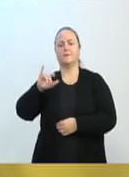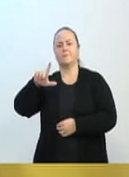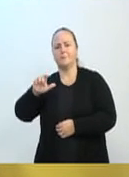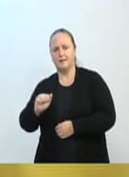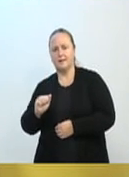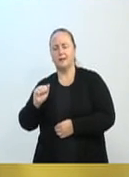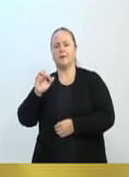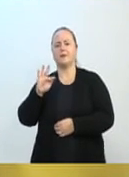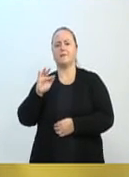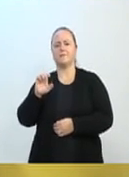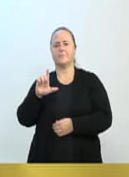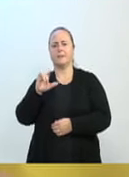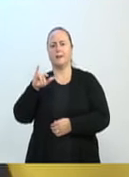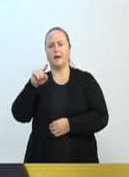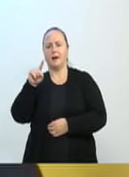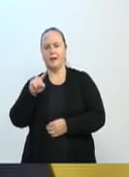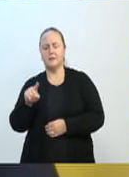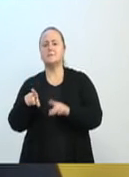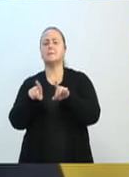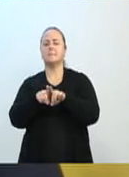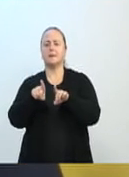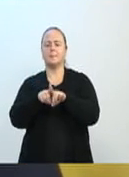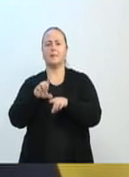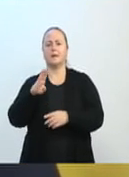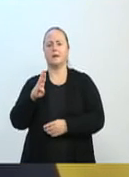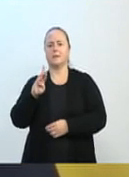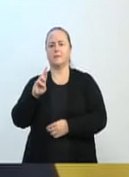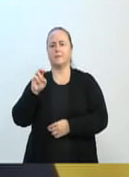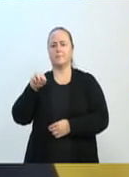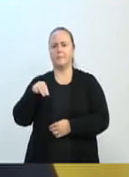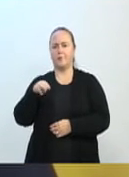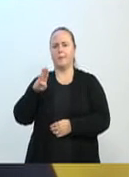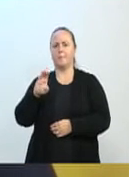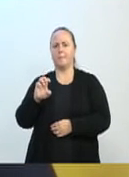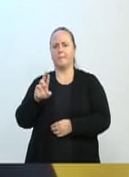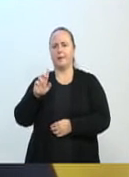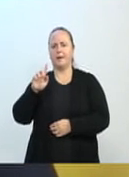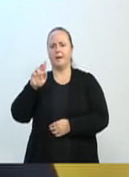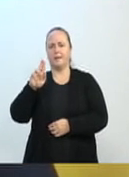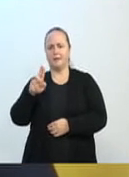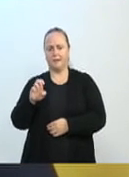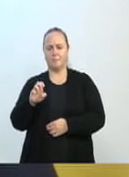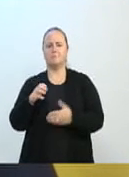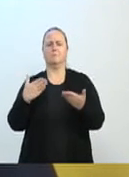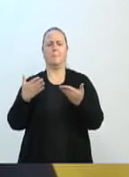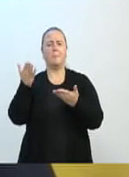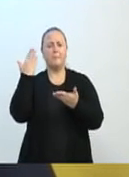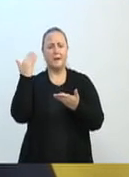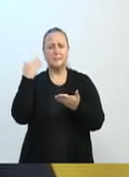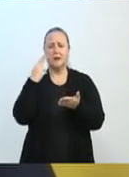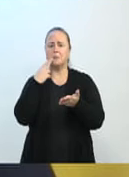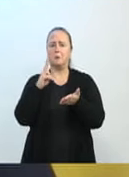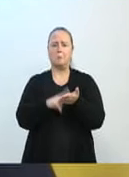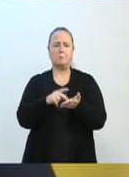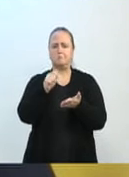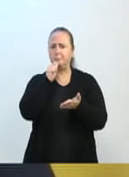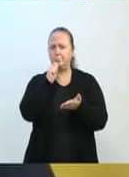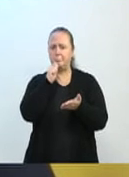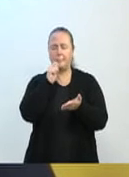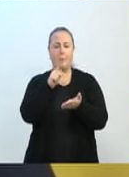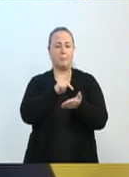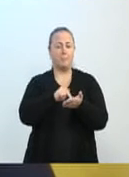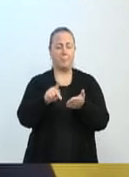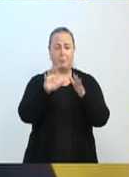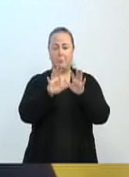bromberg essa comunidade tinha dificuldade em receber suas correspondências tinha dificuldade com pó e com a lama e o